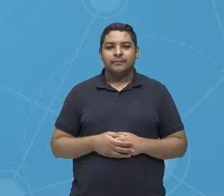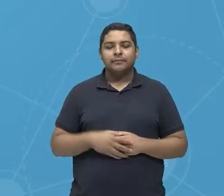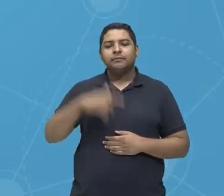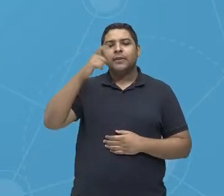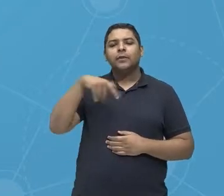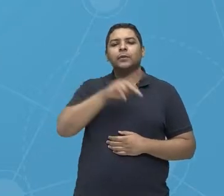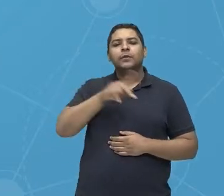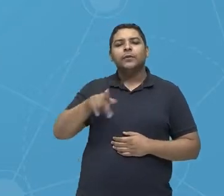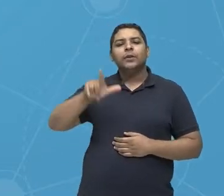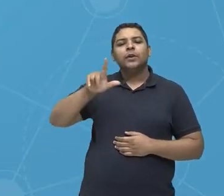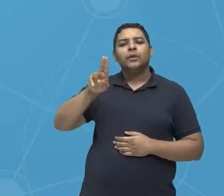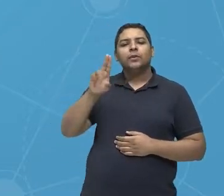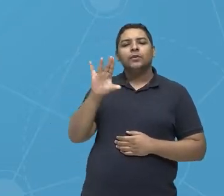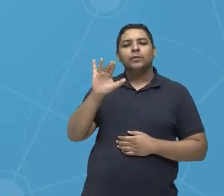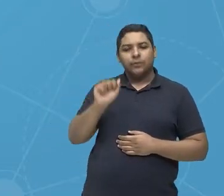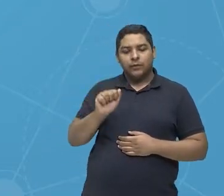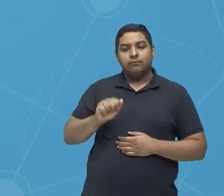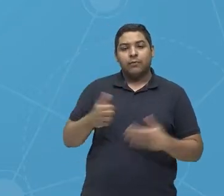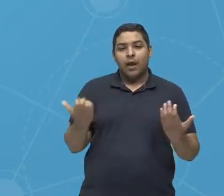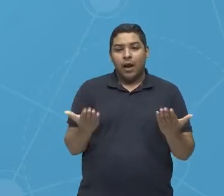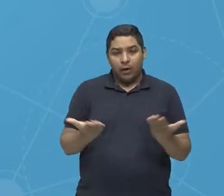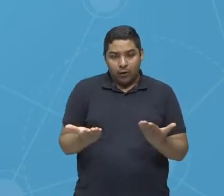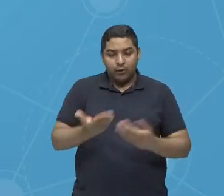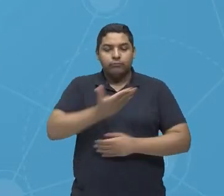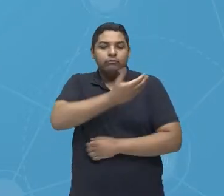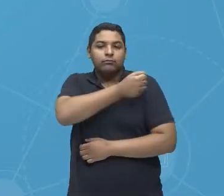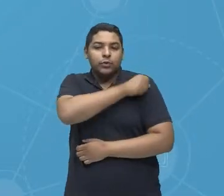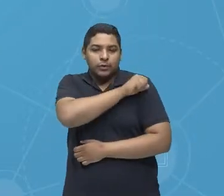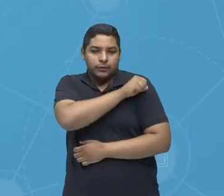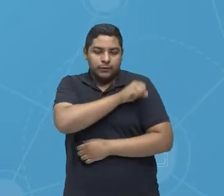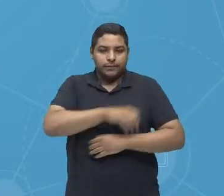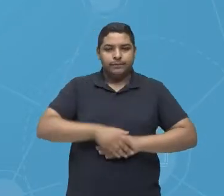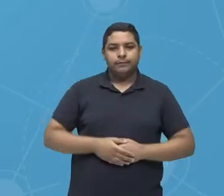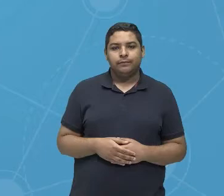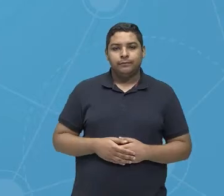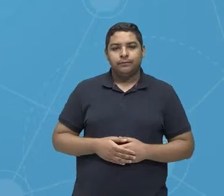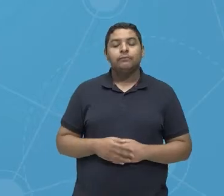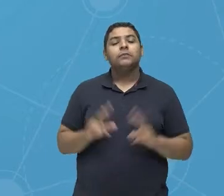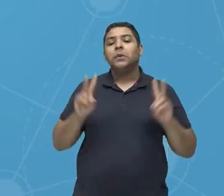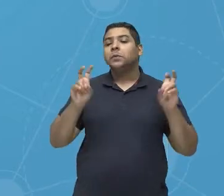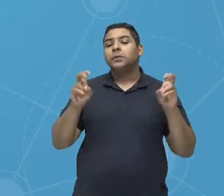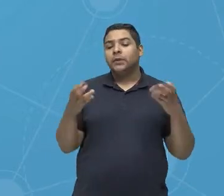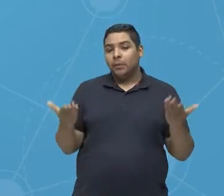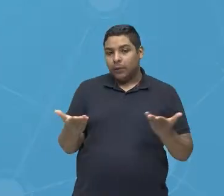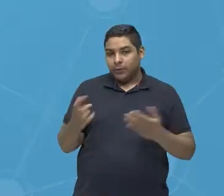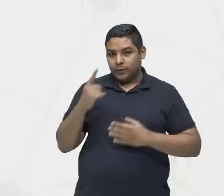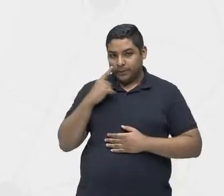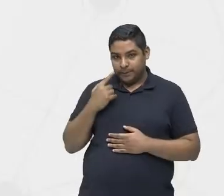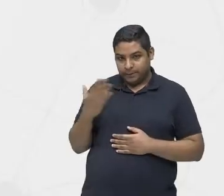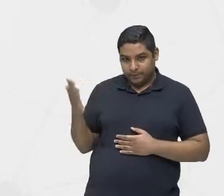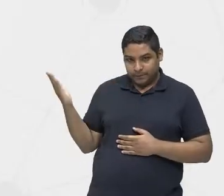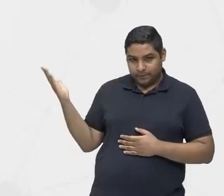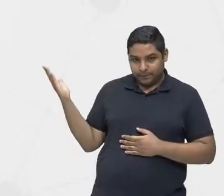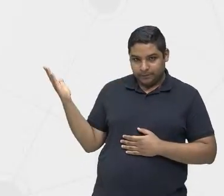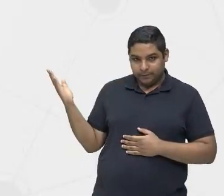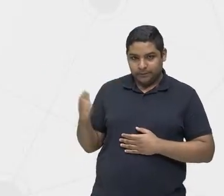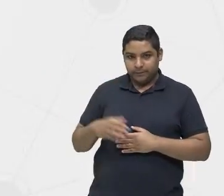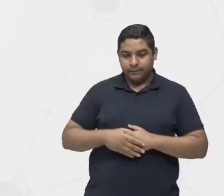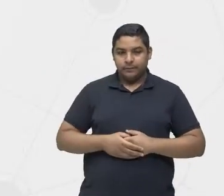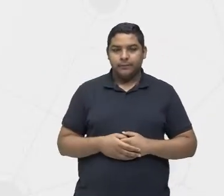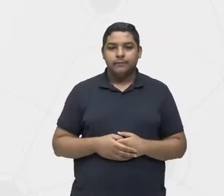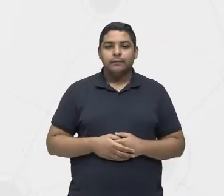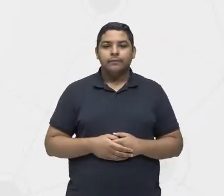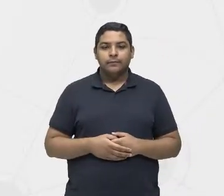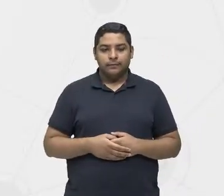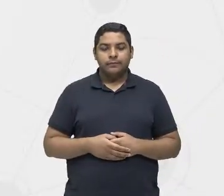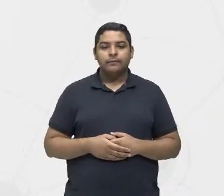estar com vocês agora no 8º ano, certo? Então vamos ver o nosso conteúdo de hoje, vamos lá? Então na aula